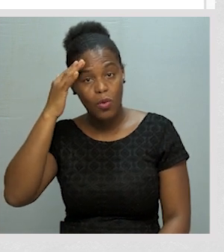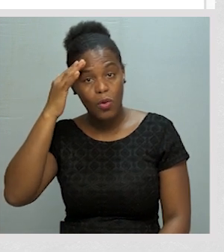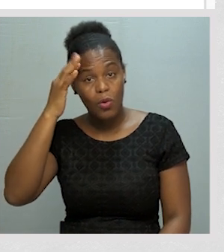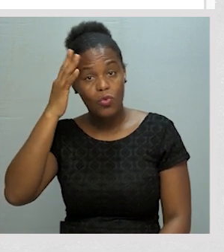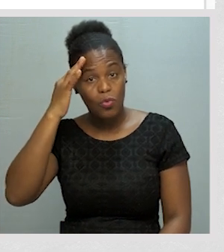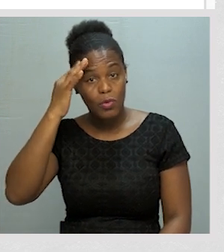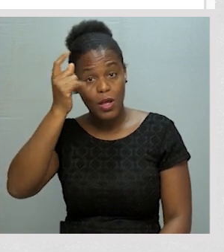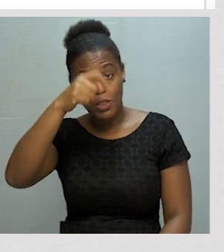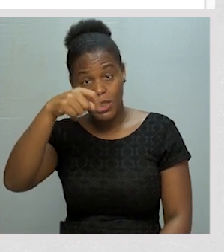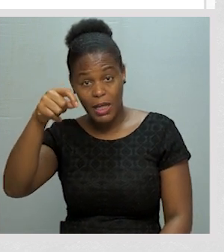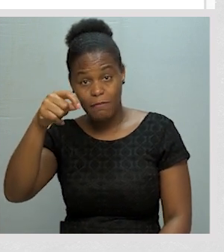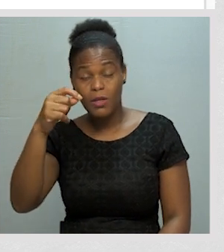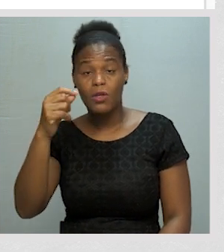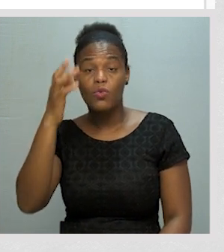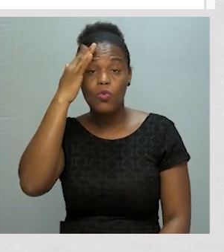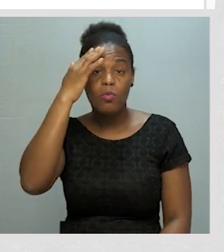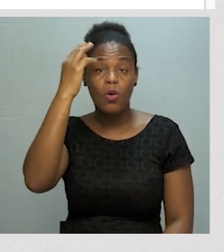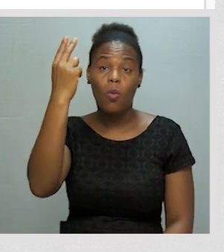juntar.